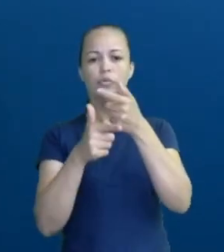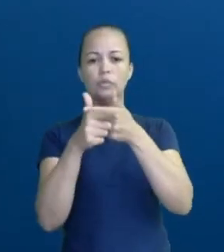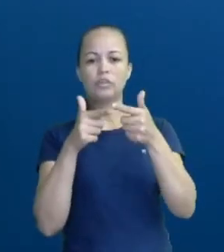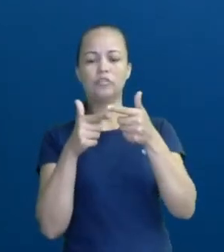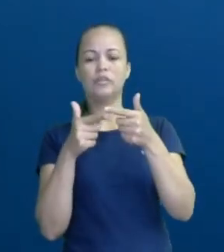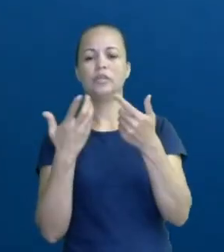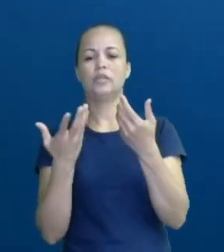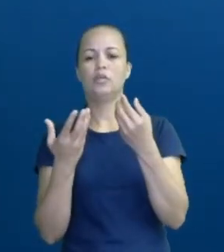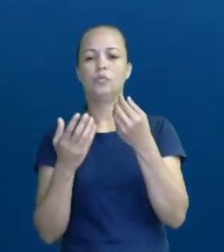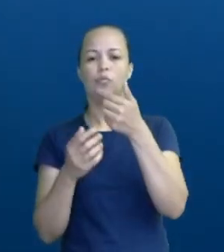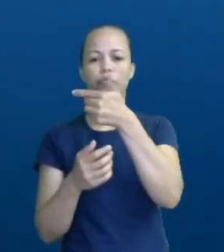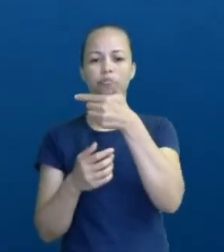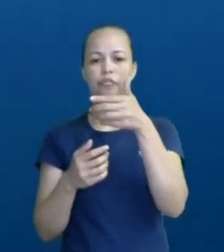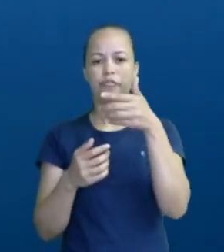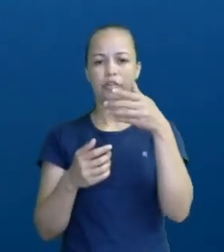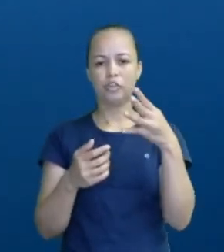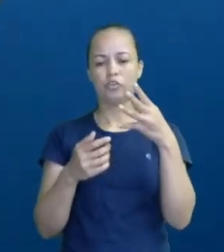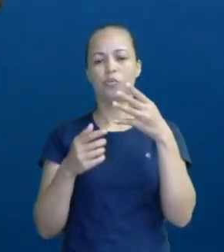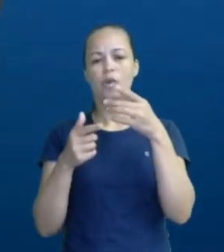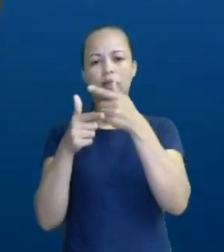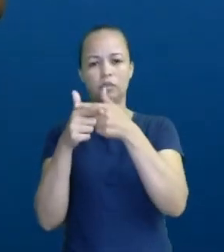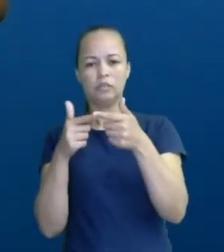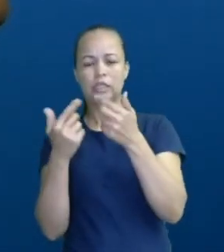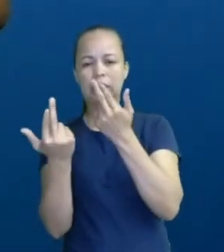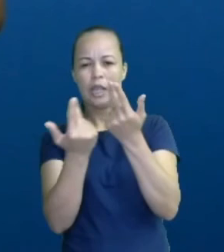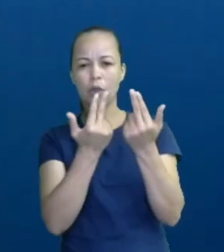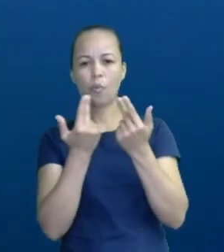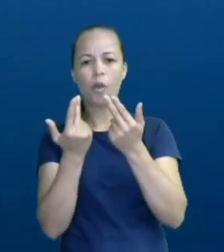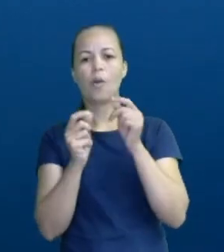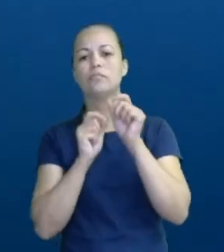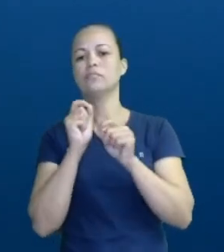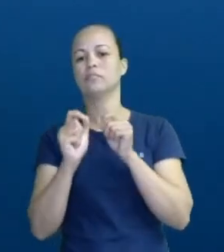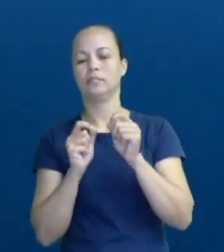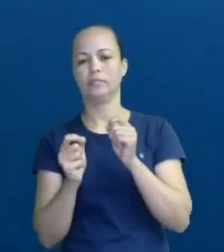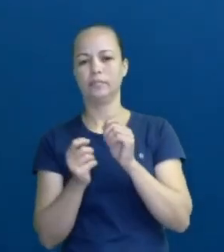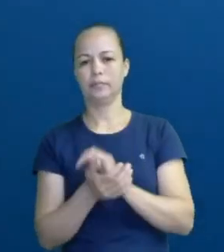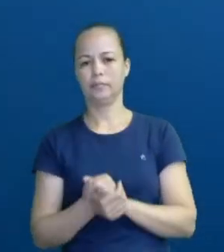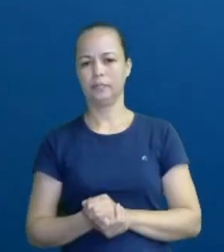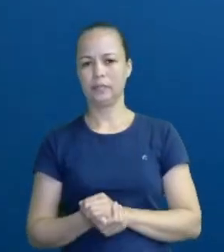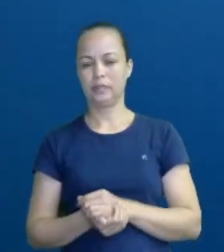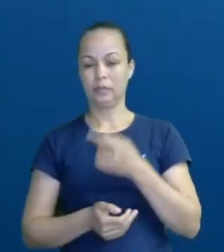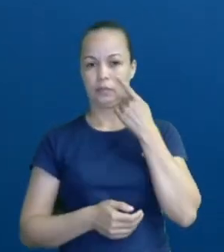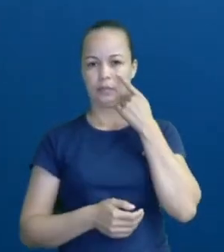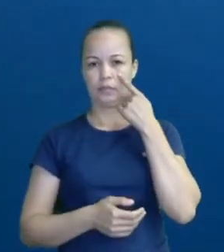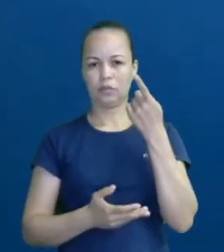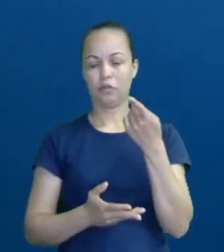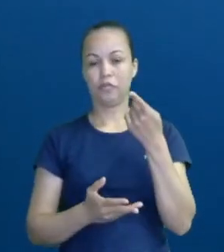de 24 que eles têm em comum. Olha, que eu tô vendo